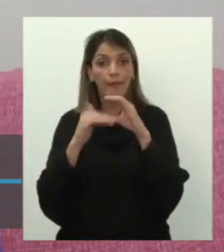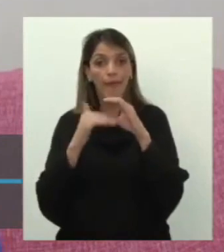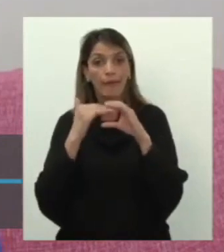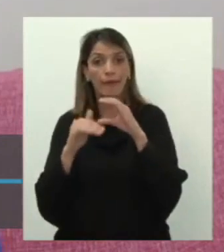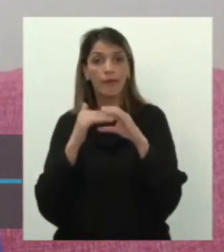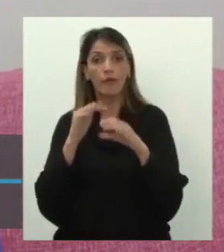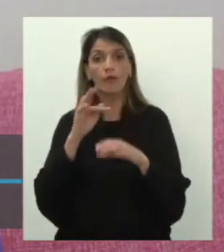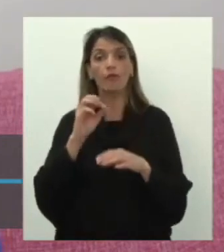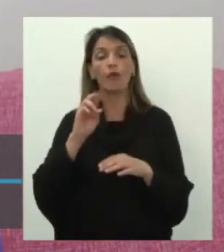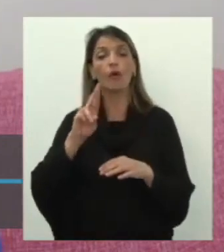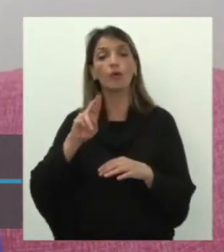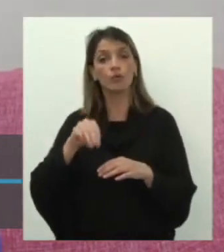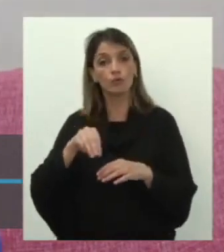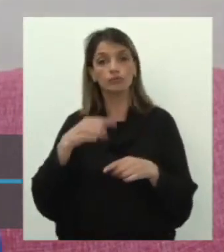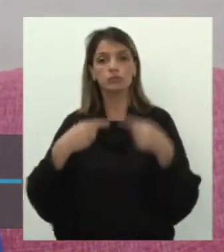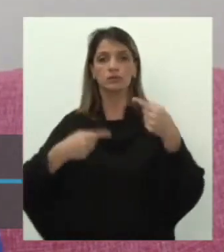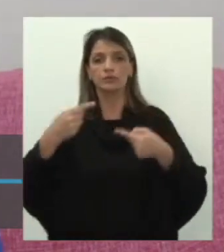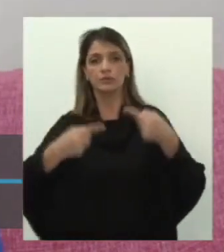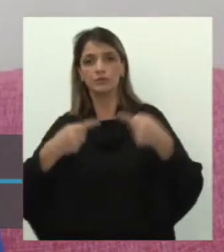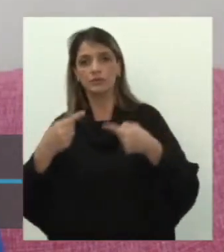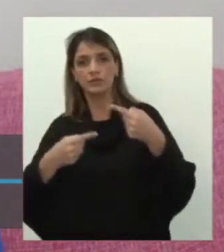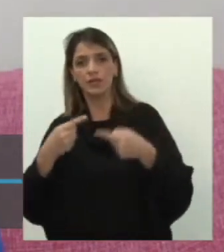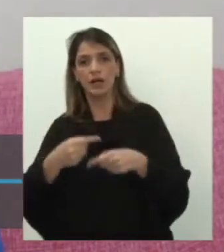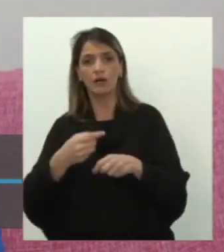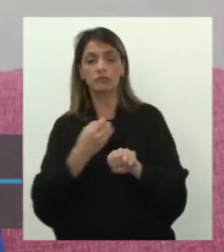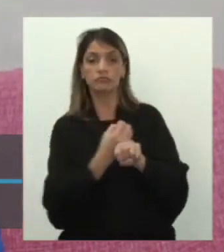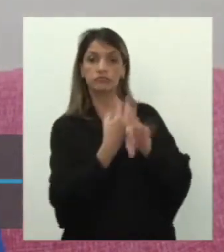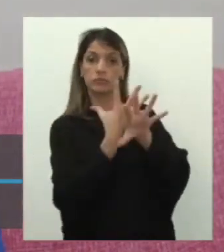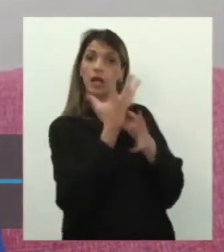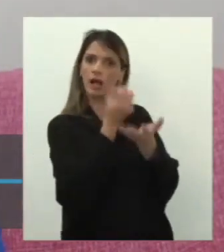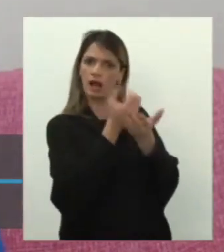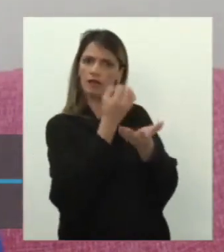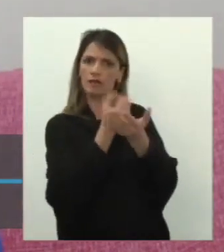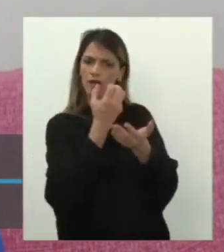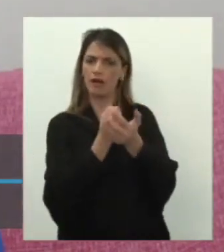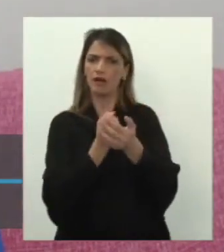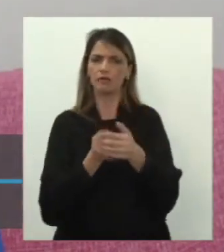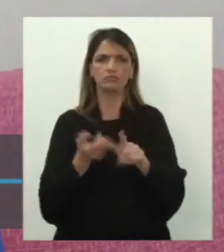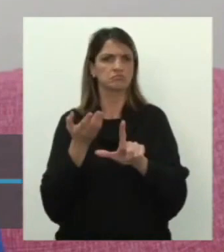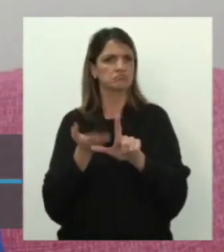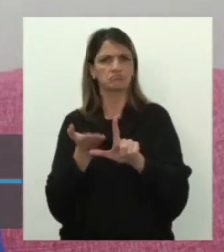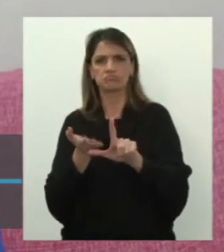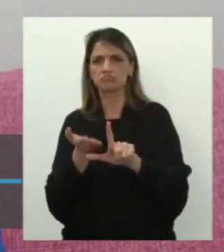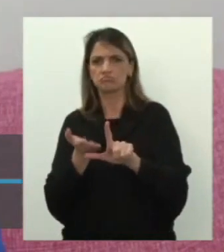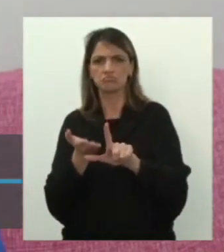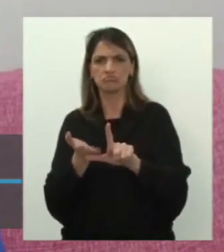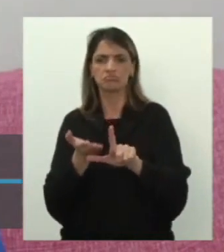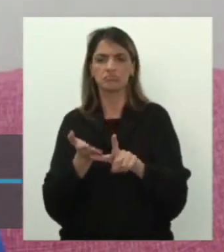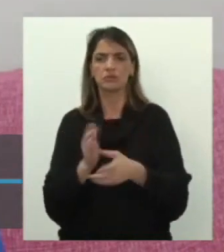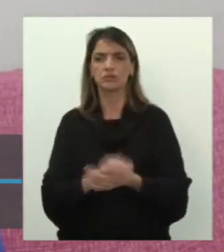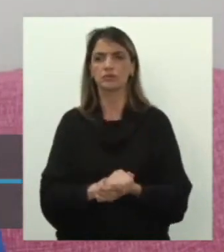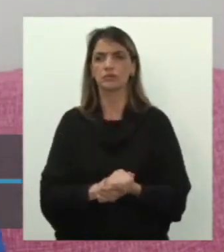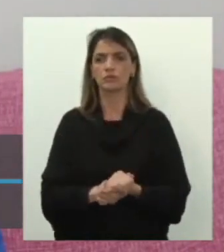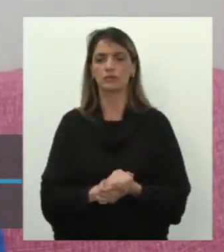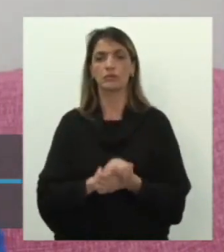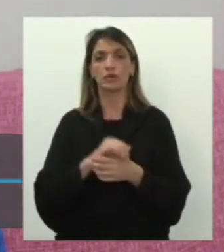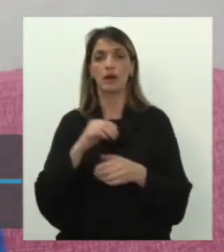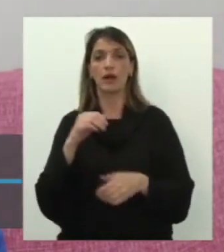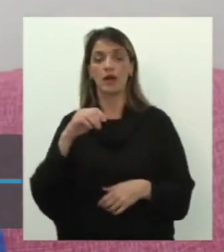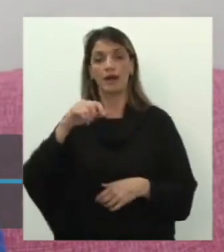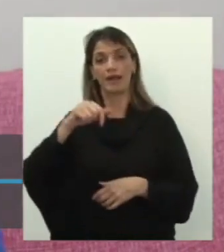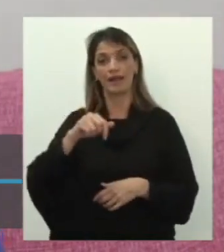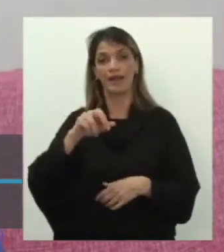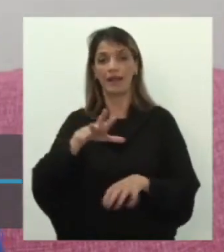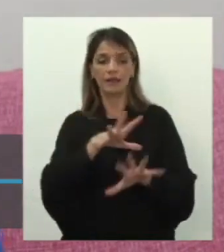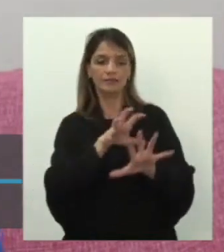discussões, redes sociais, videoaulas gravadas, Google Drive, OneDrive ou até mesmo o QR Code, ou o que